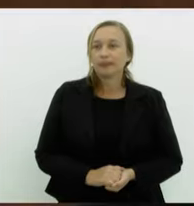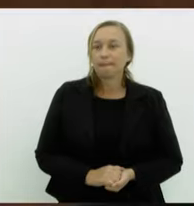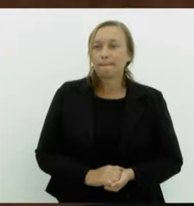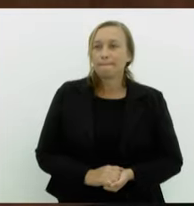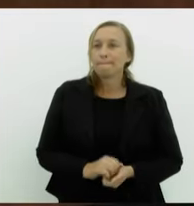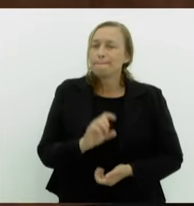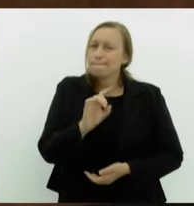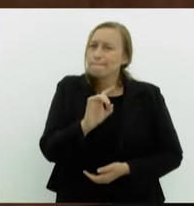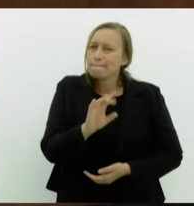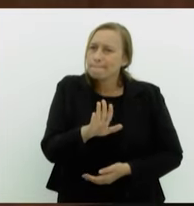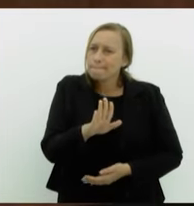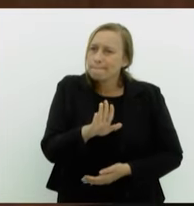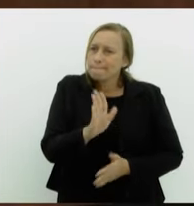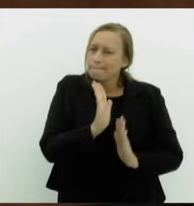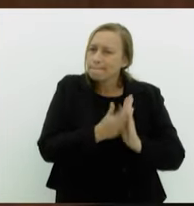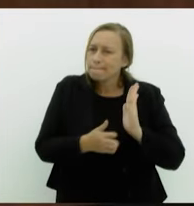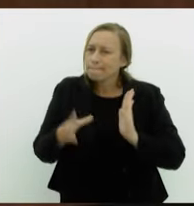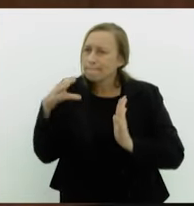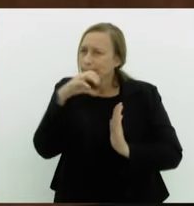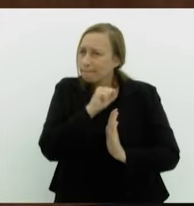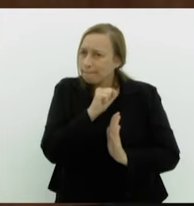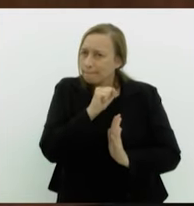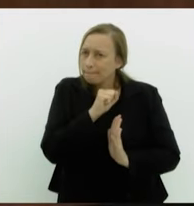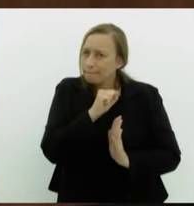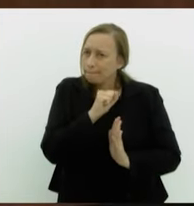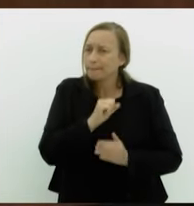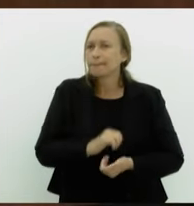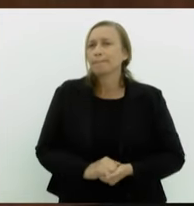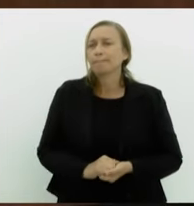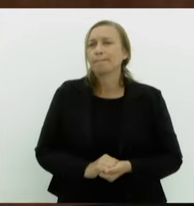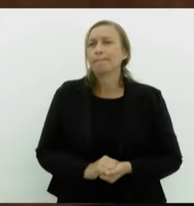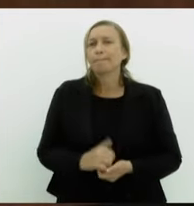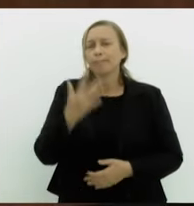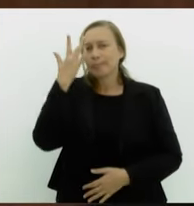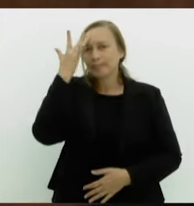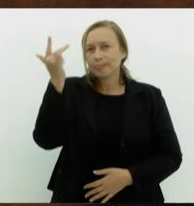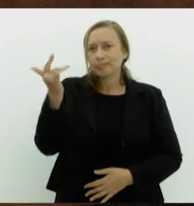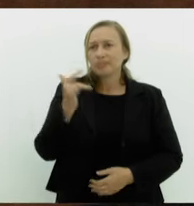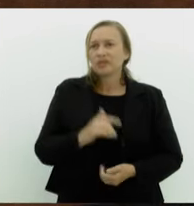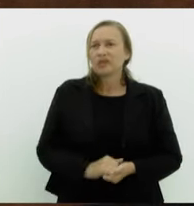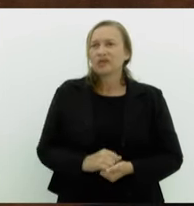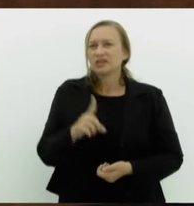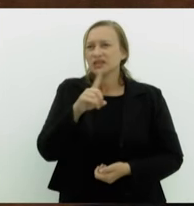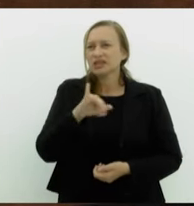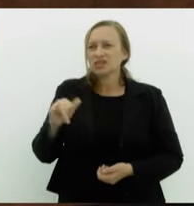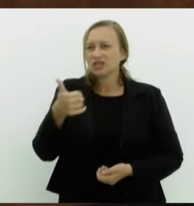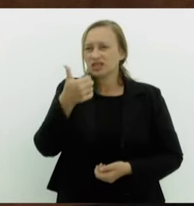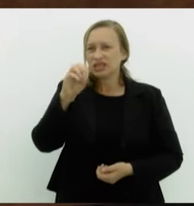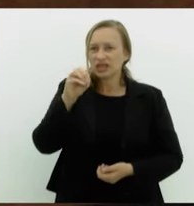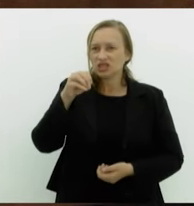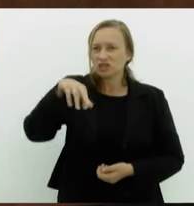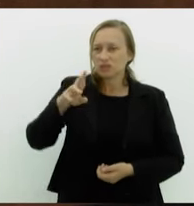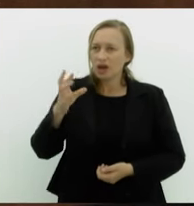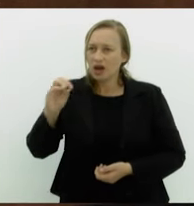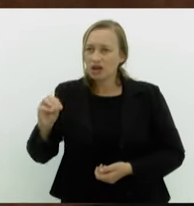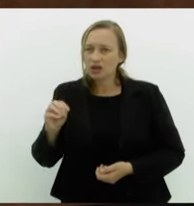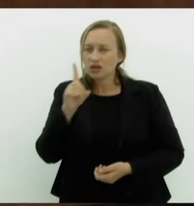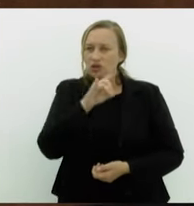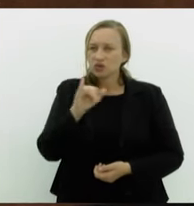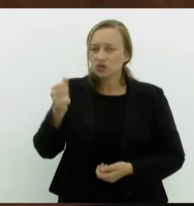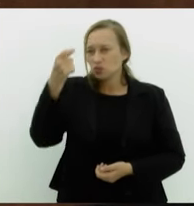Presidente, só uma questão de ordem, rapidamente. Amanhã, dia 10 de maio, é o dia